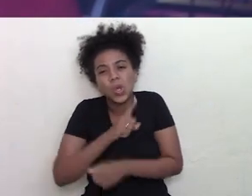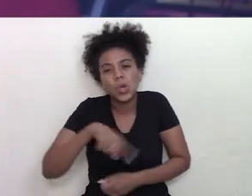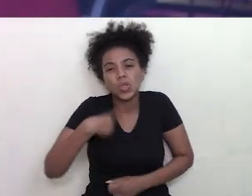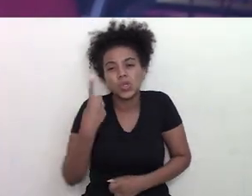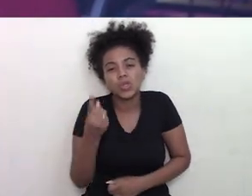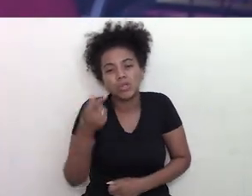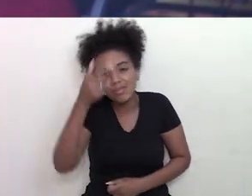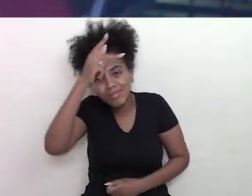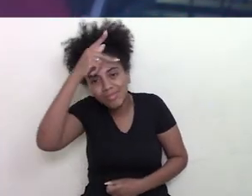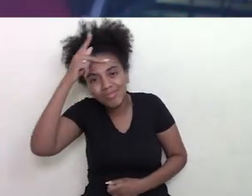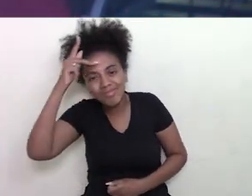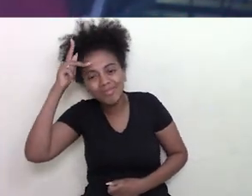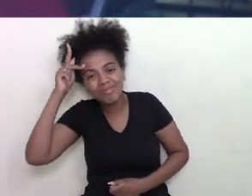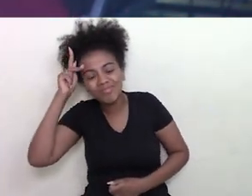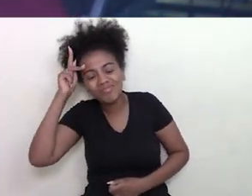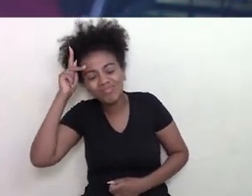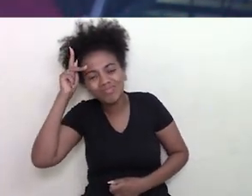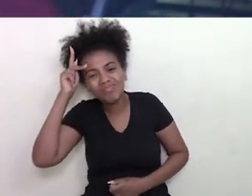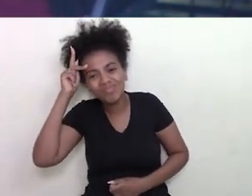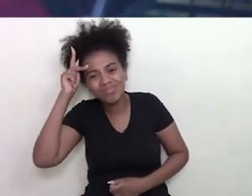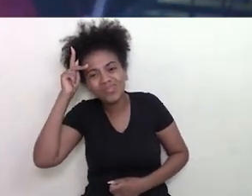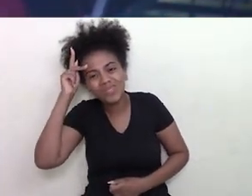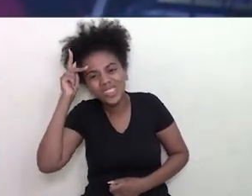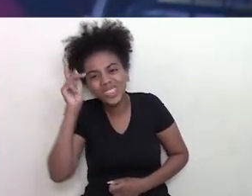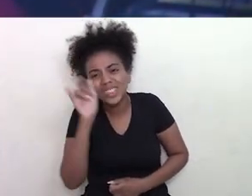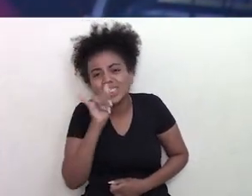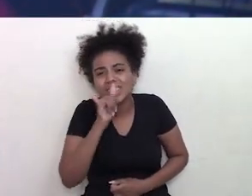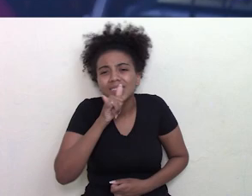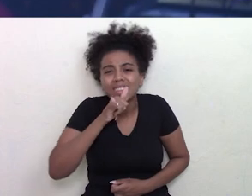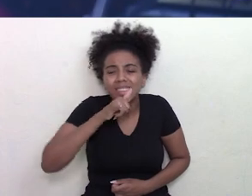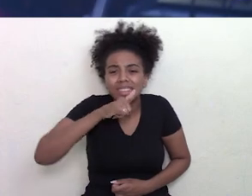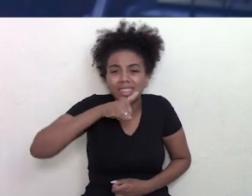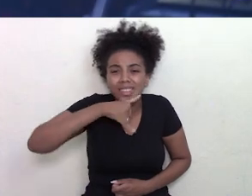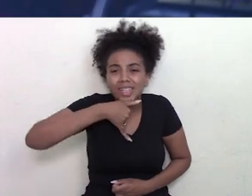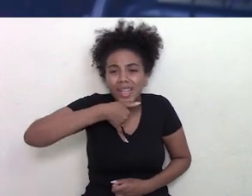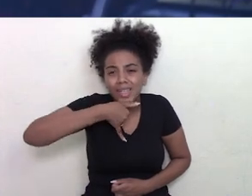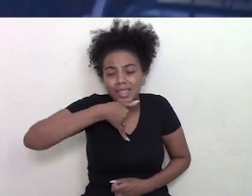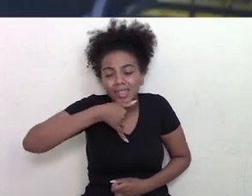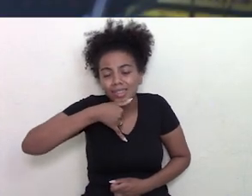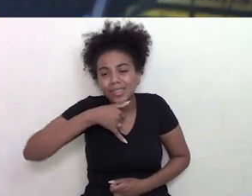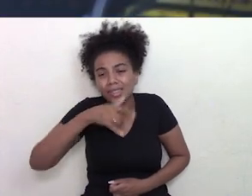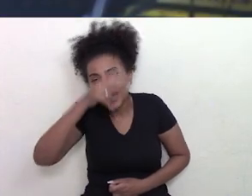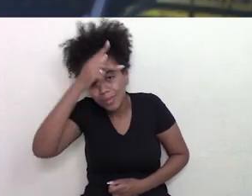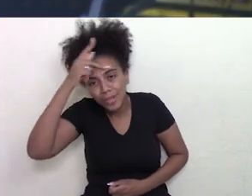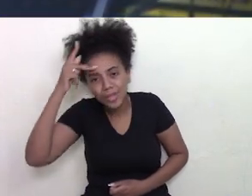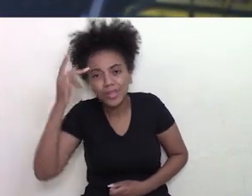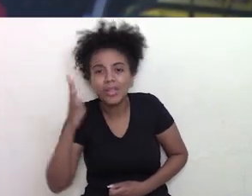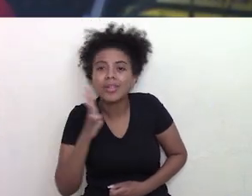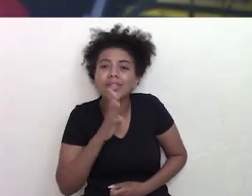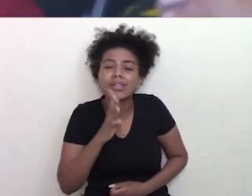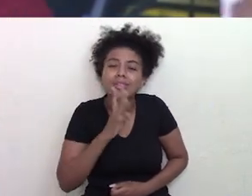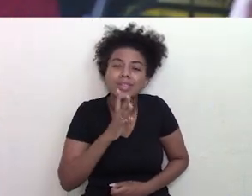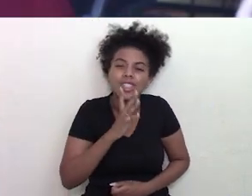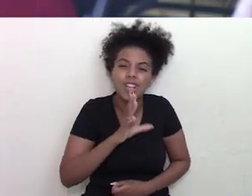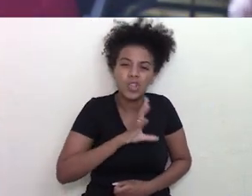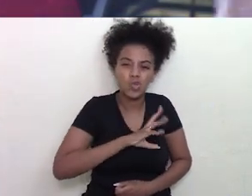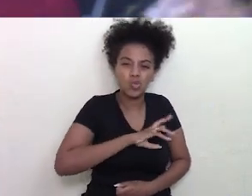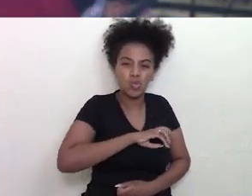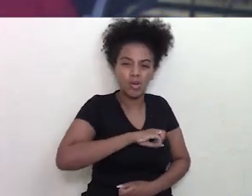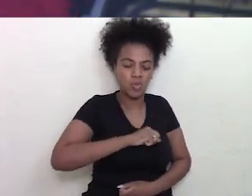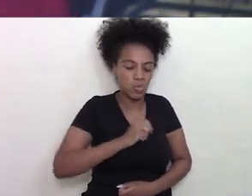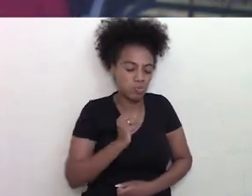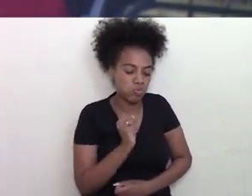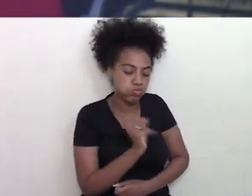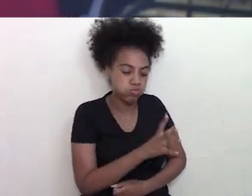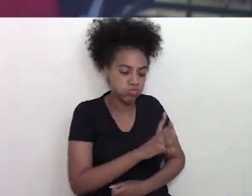ninguém. Tenho dó de quem me conhecer agora, e todo amor eu tô jogando